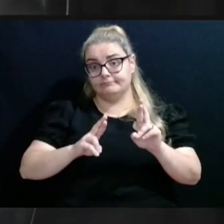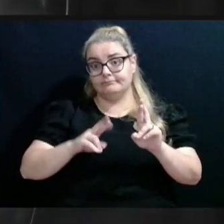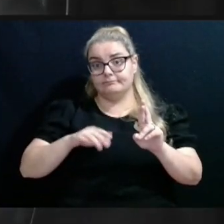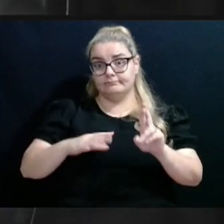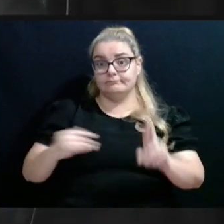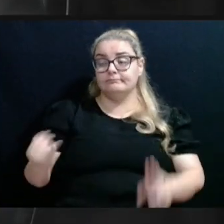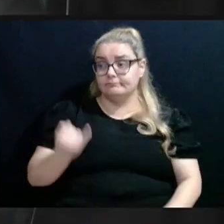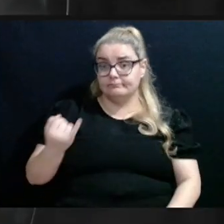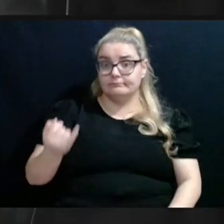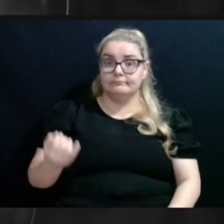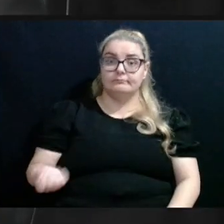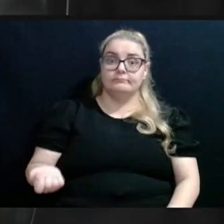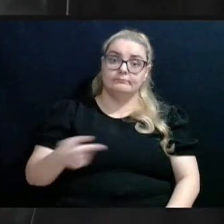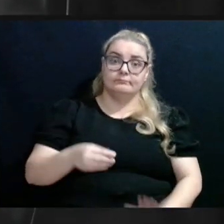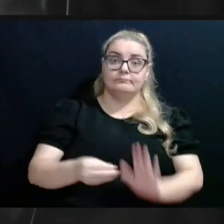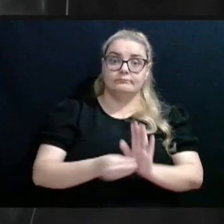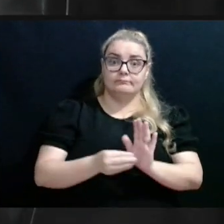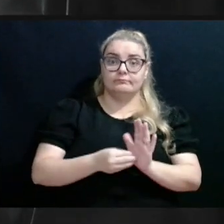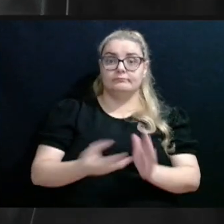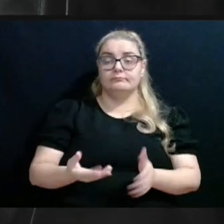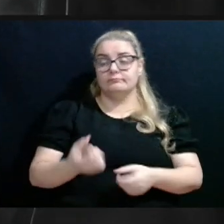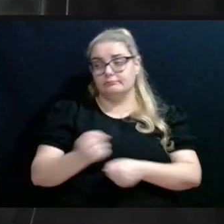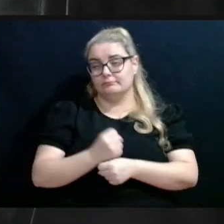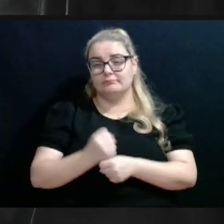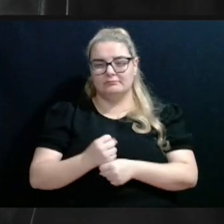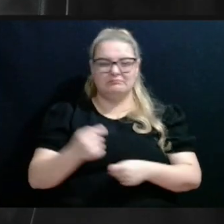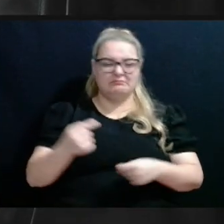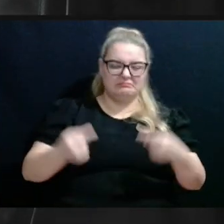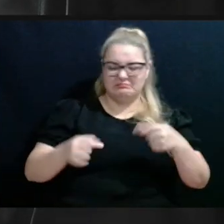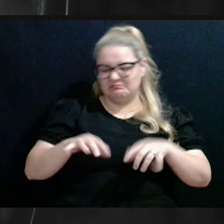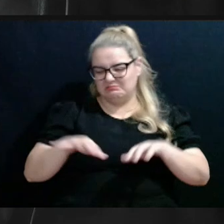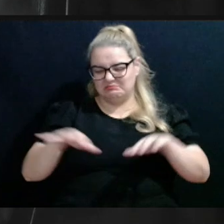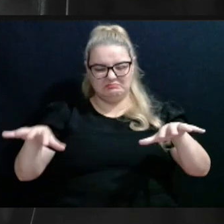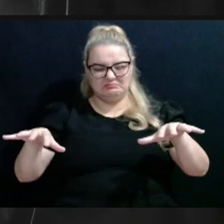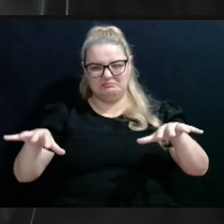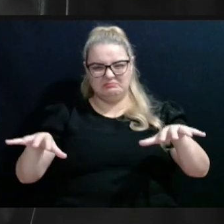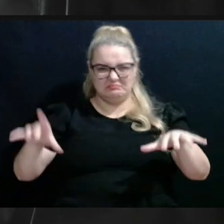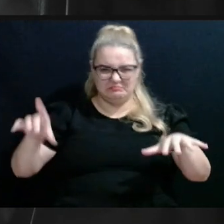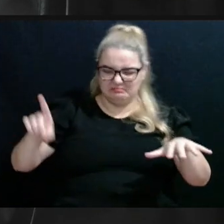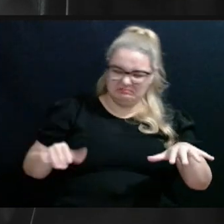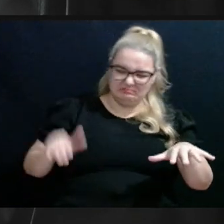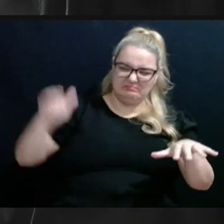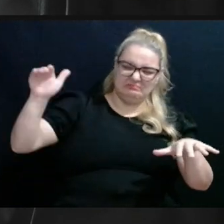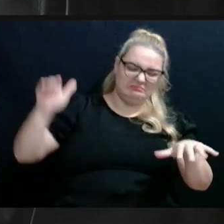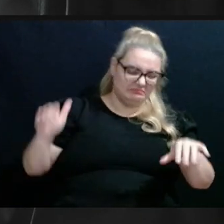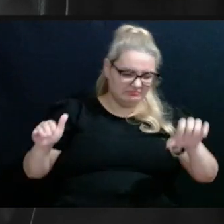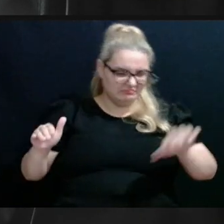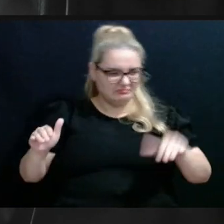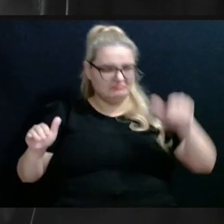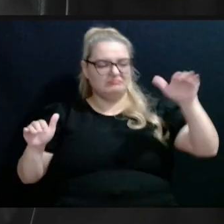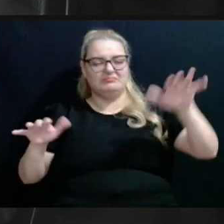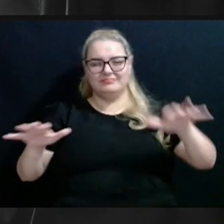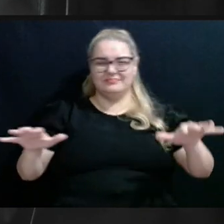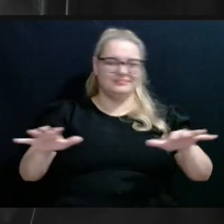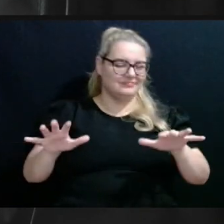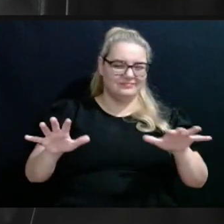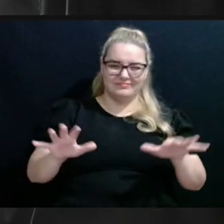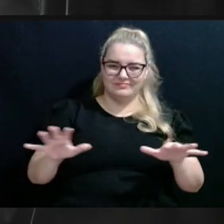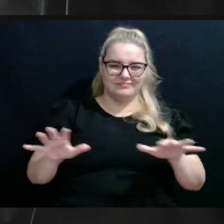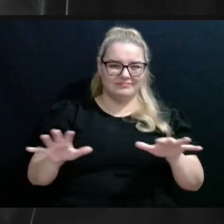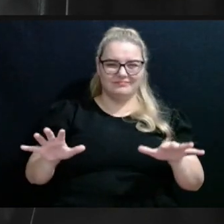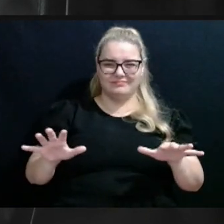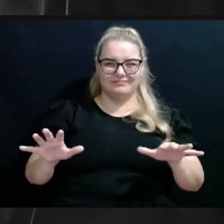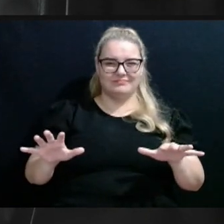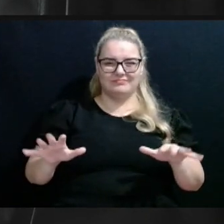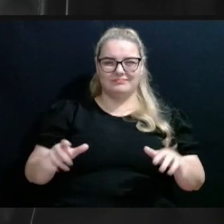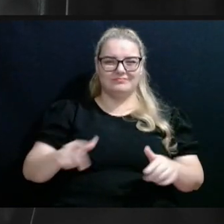nós tivemos, esse embate muito polarizado ao extremo demais, né? Que causa certos